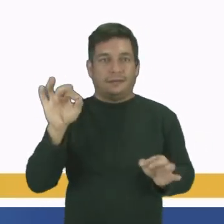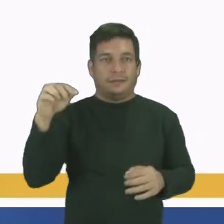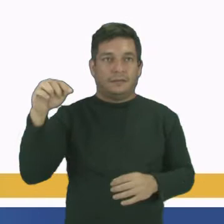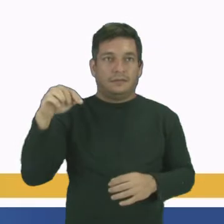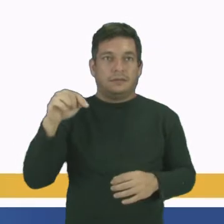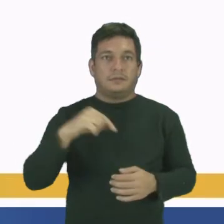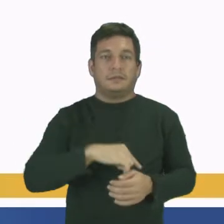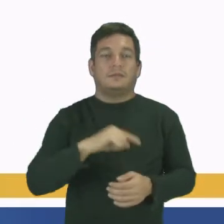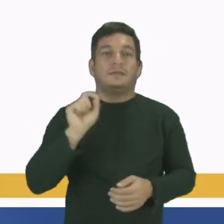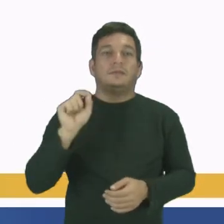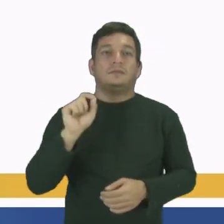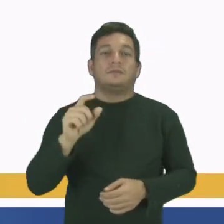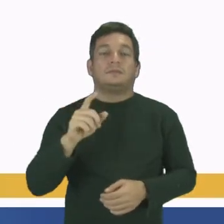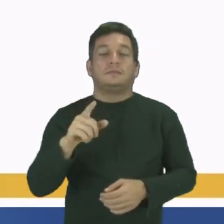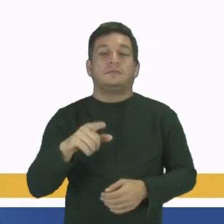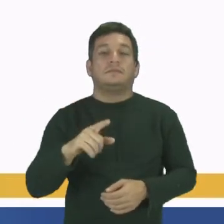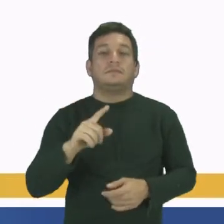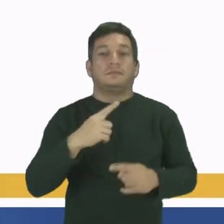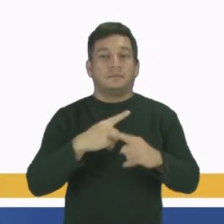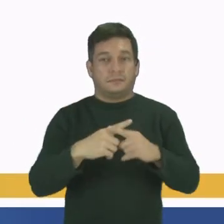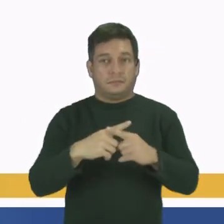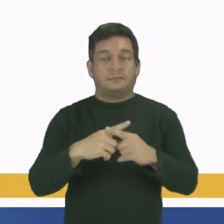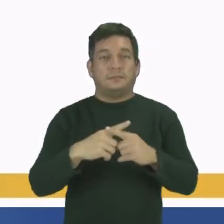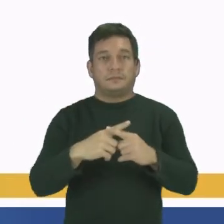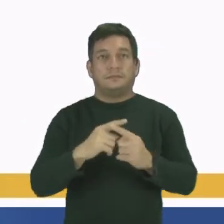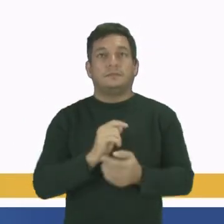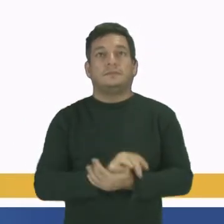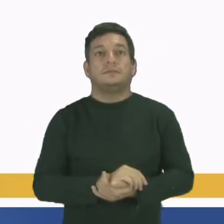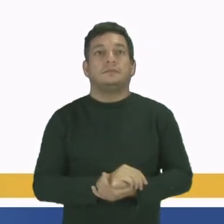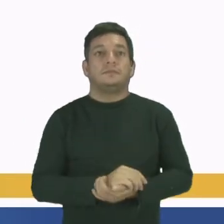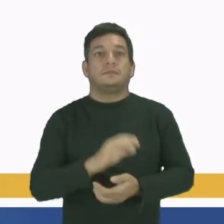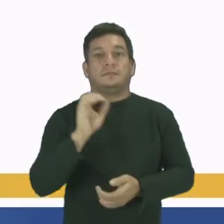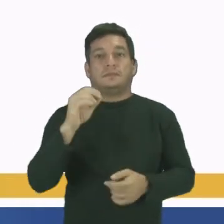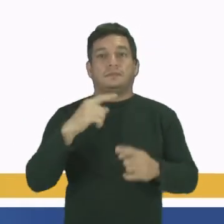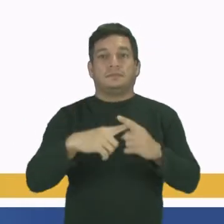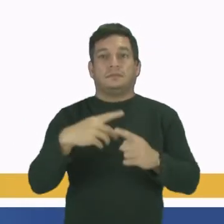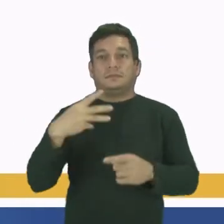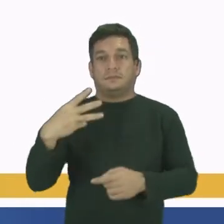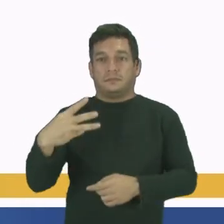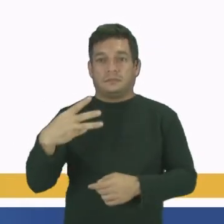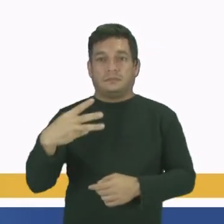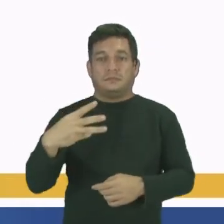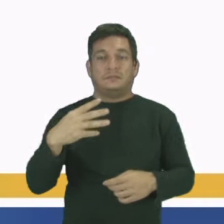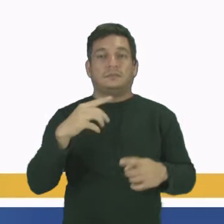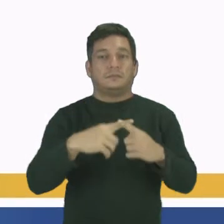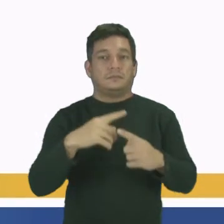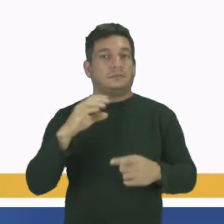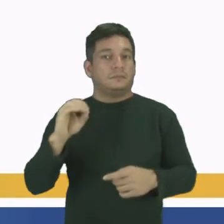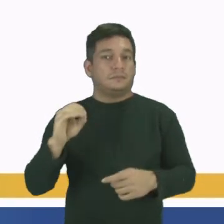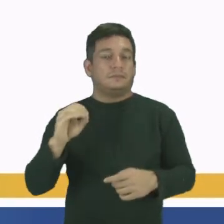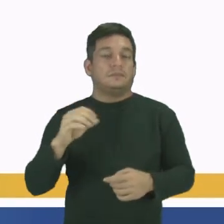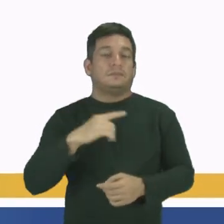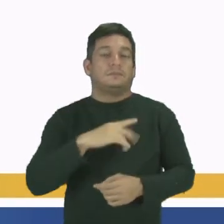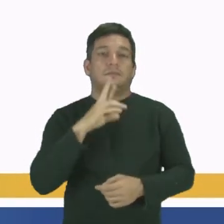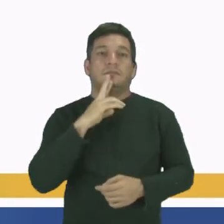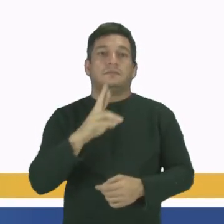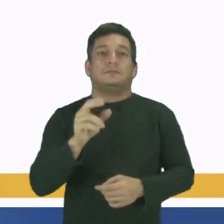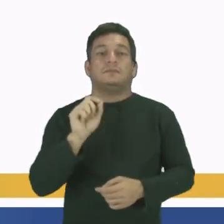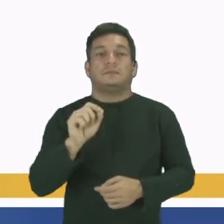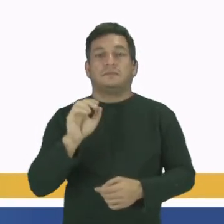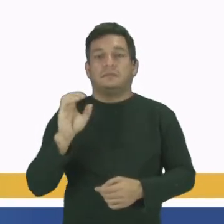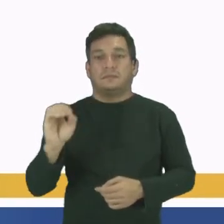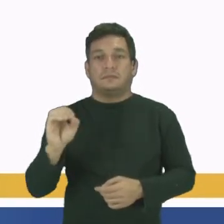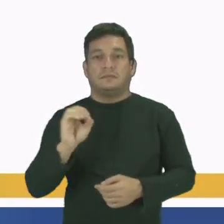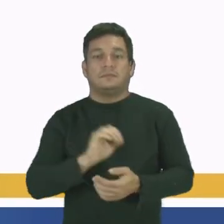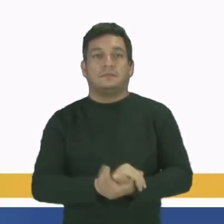nessa linha tracejada, nós vamos multiplicar o 0 vezes 3 e vezes 0. Nós teremos o resultado